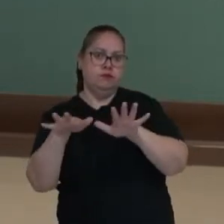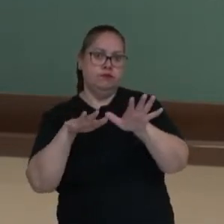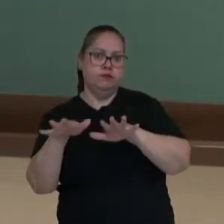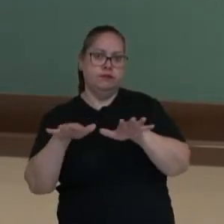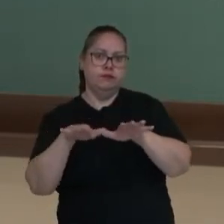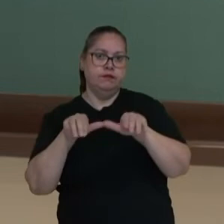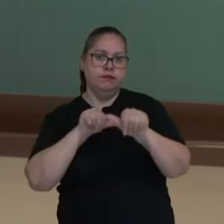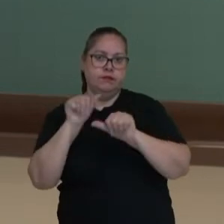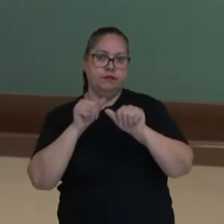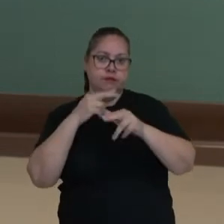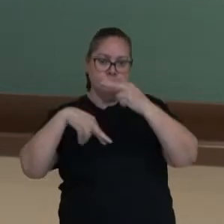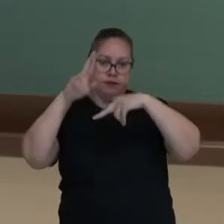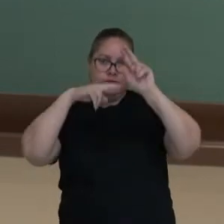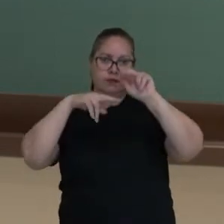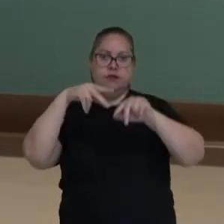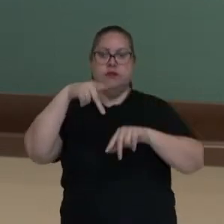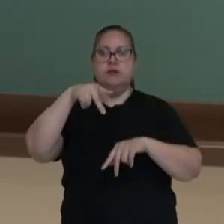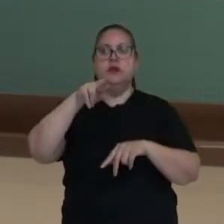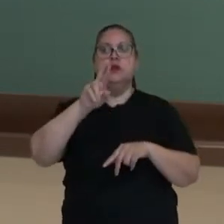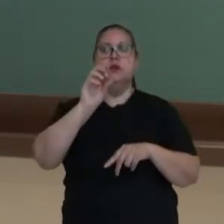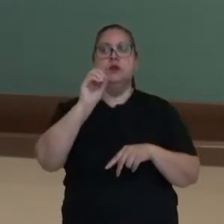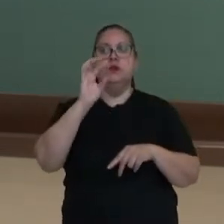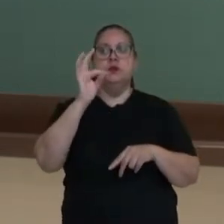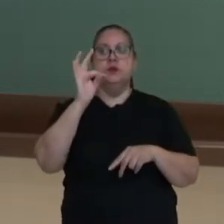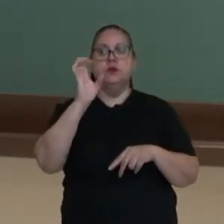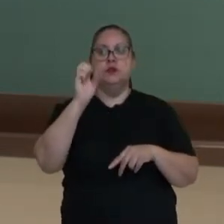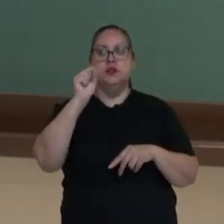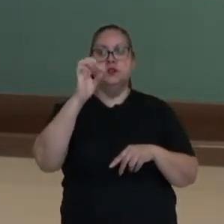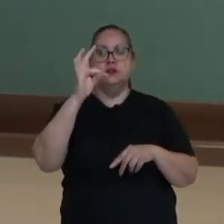reformista protestante na Igreja Católica.